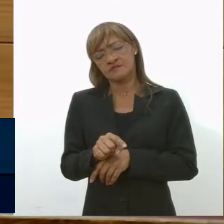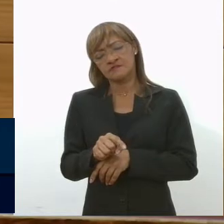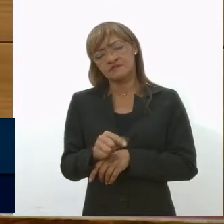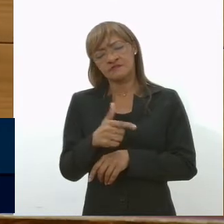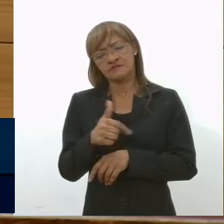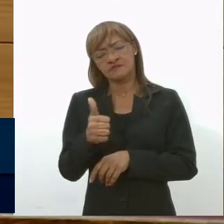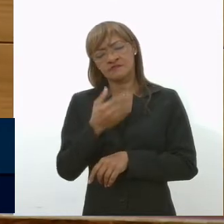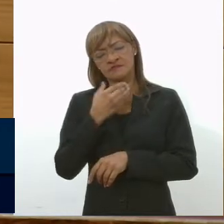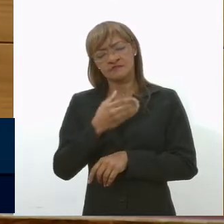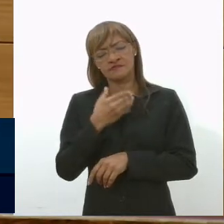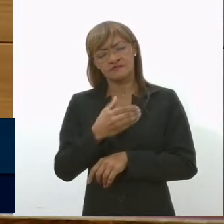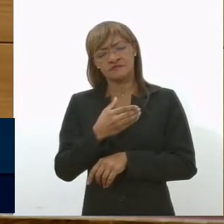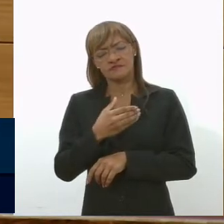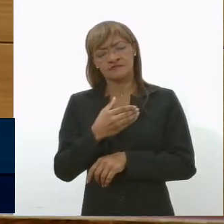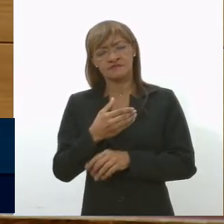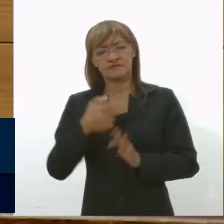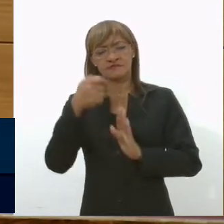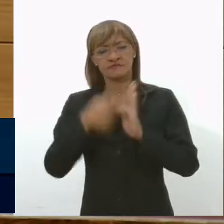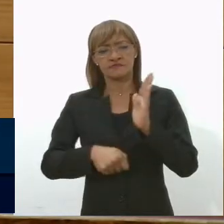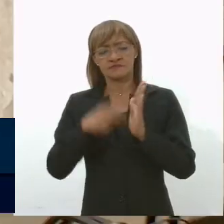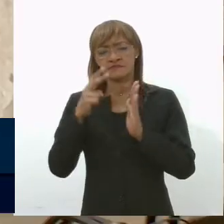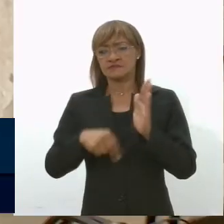2021. Lida as atas, senhor presidente.